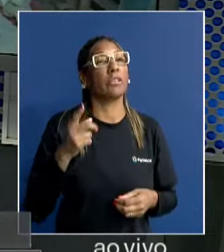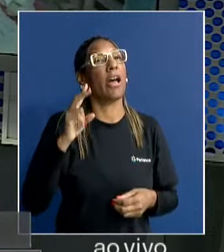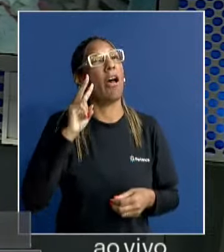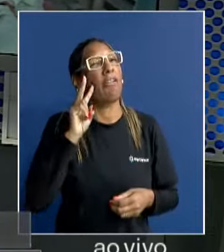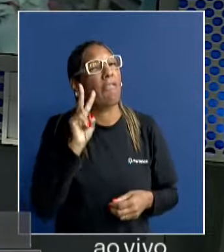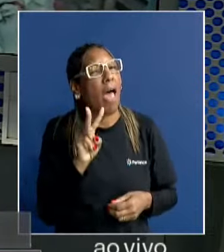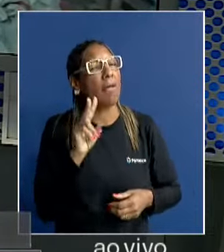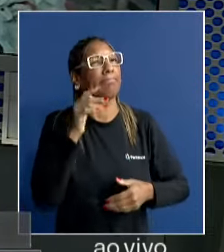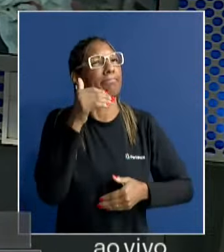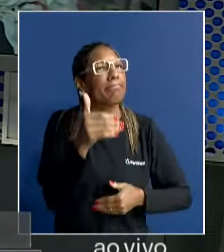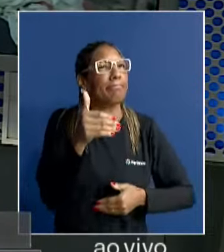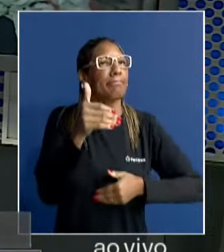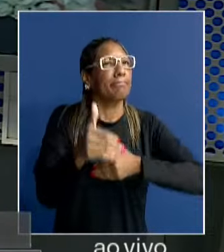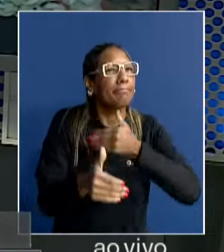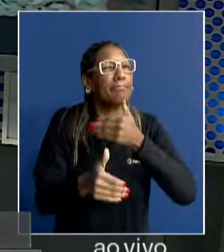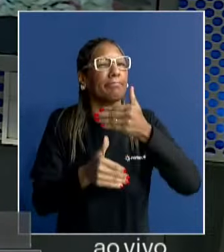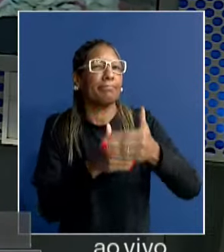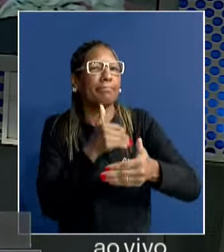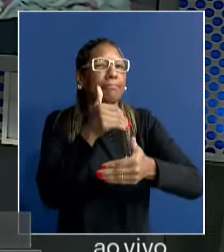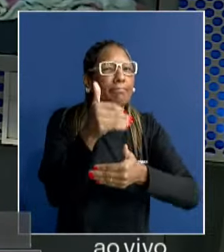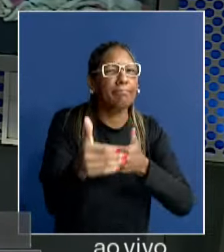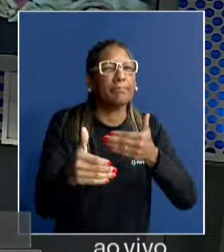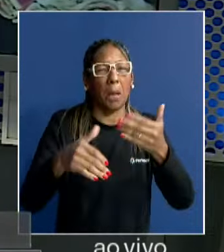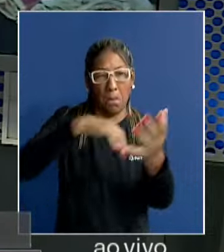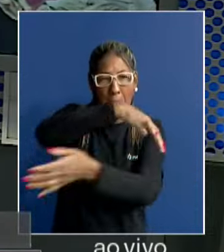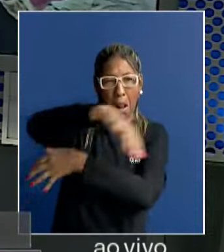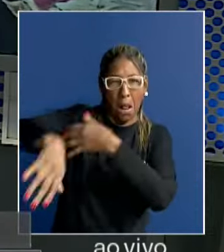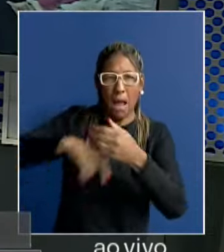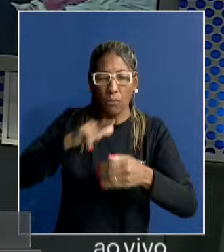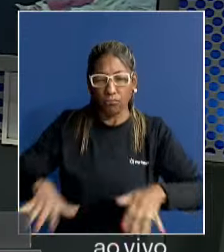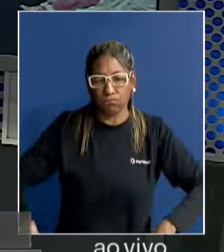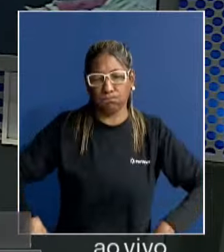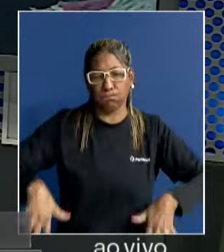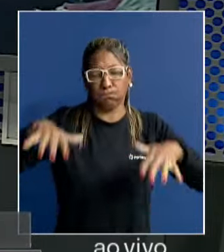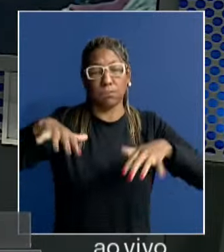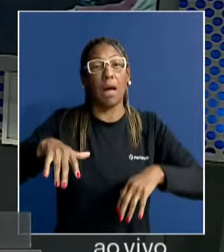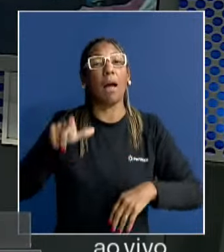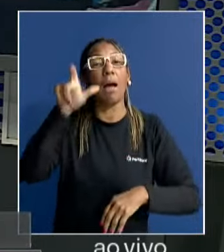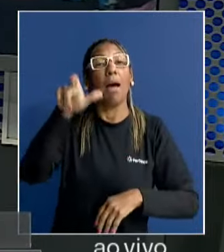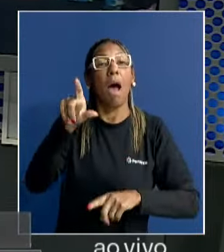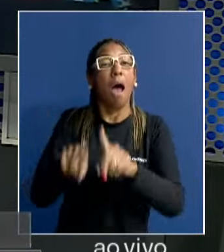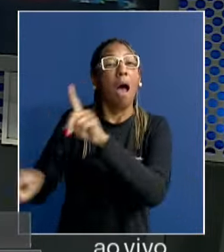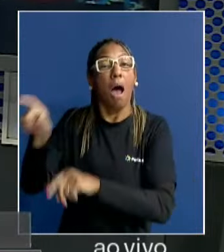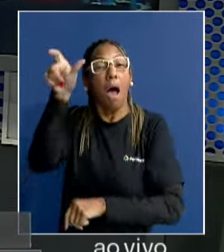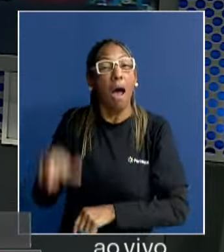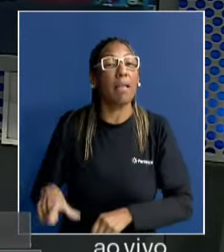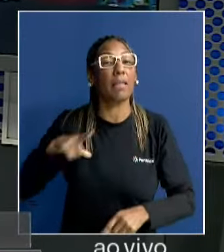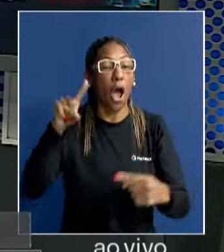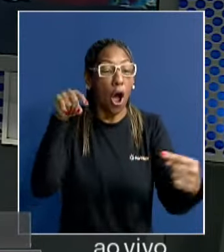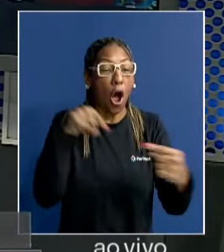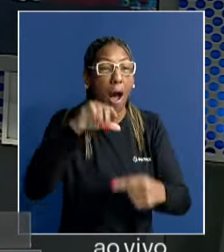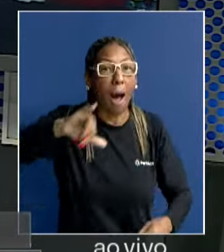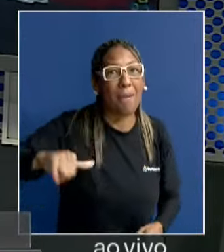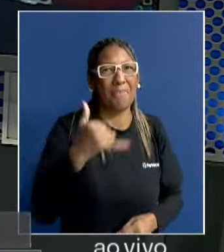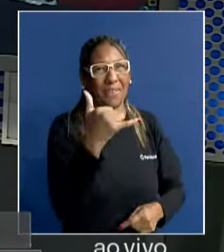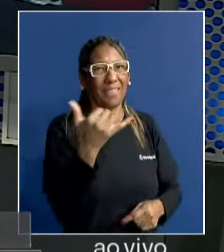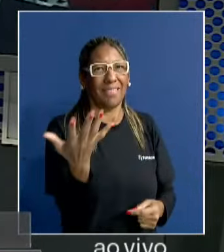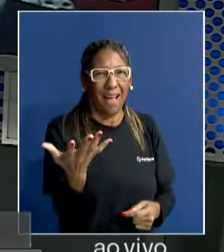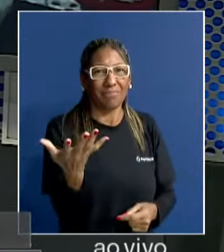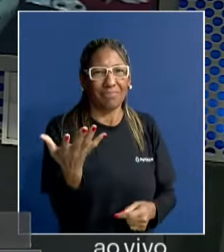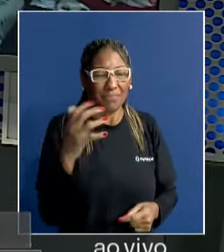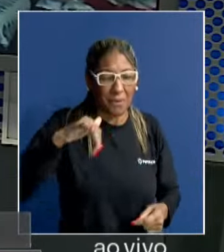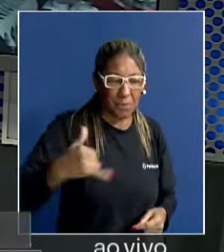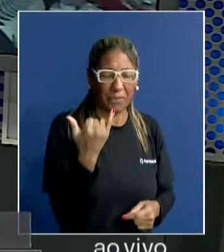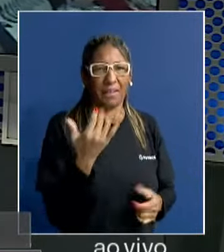acompanhando desde o início essa tragédia toda, gente com uma finalidade, né, de aproveitar a